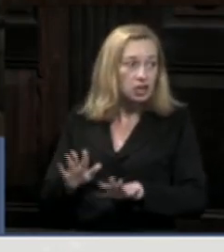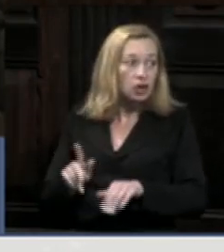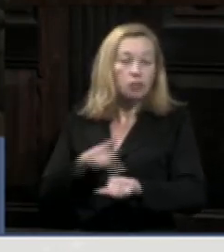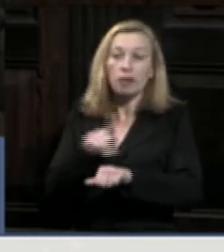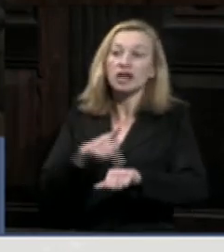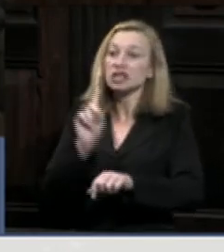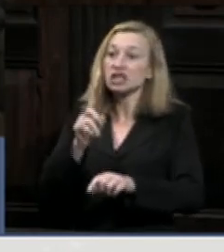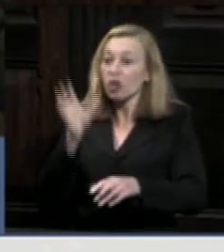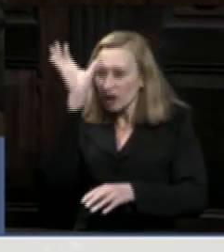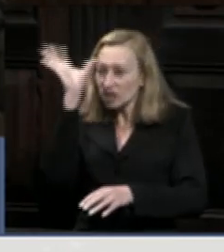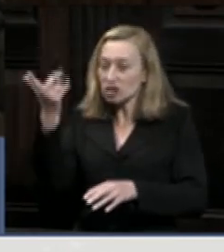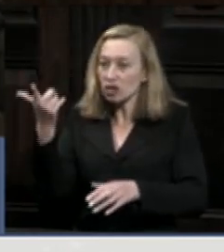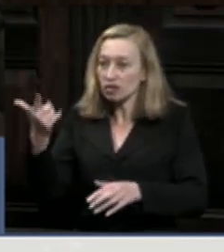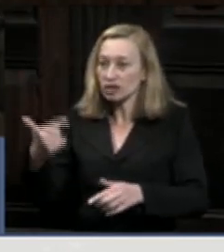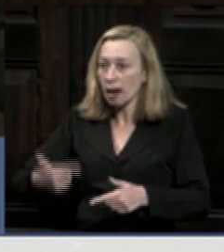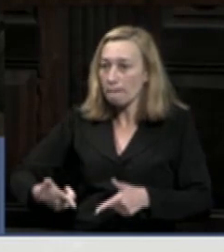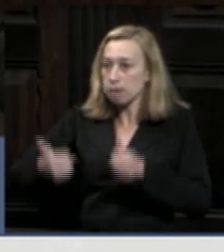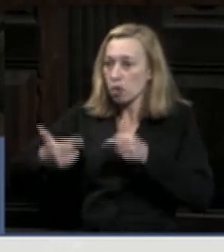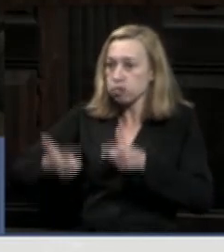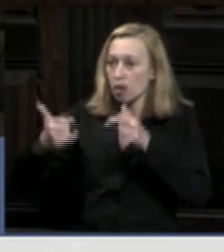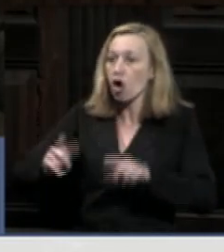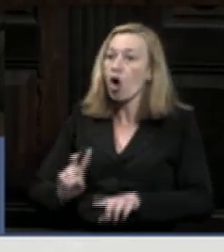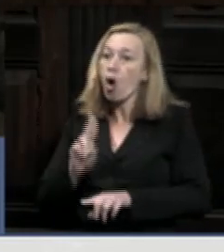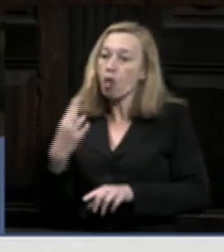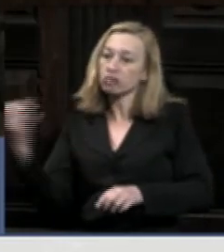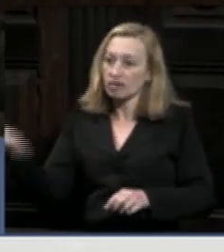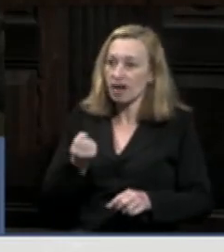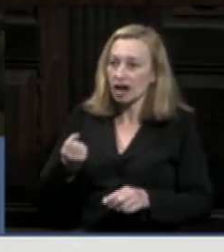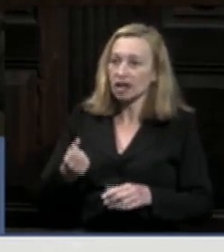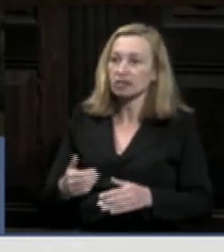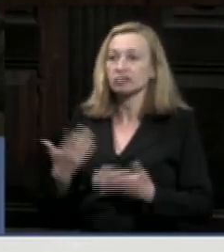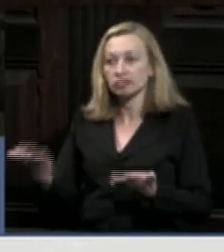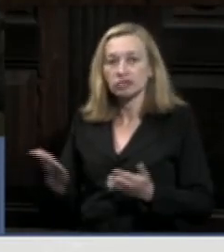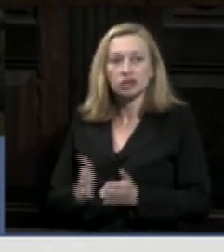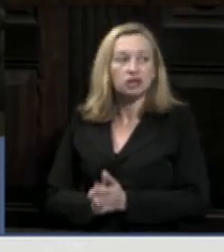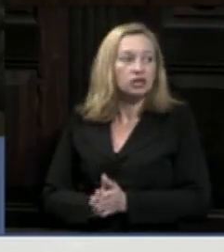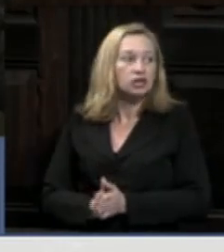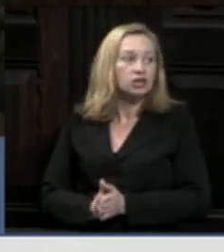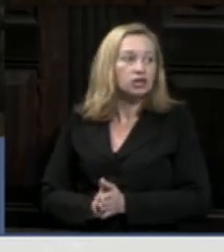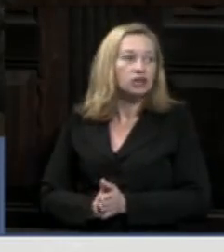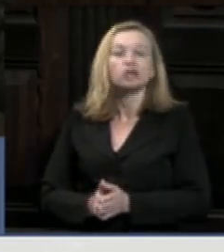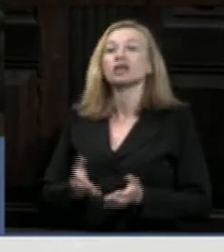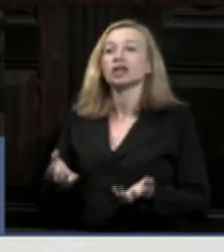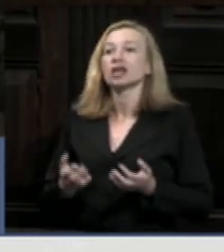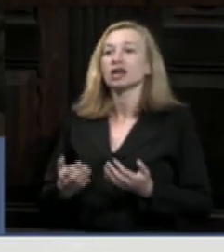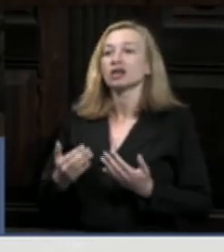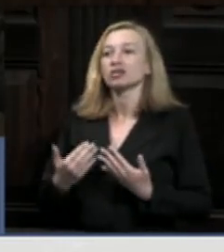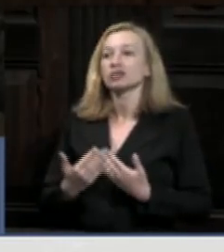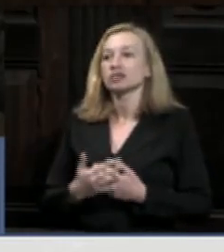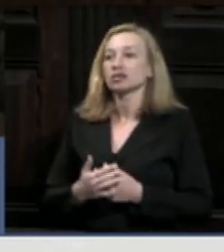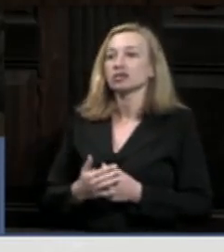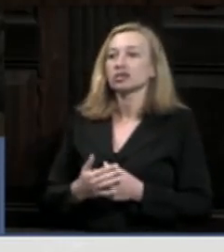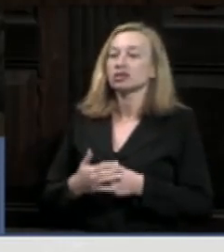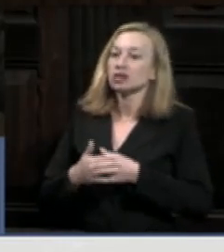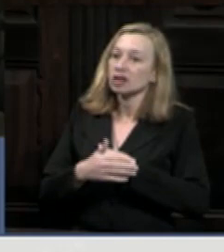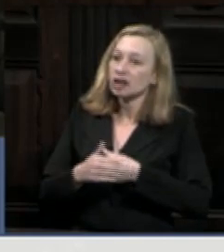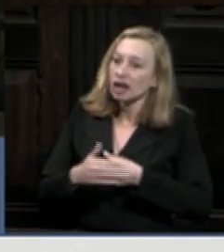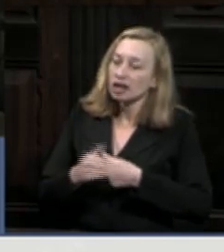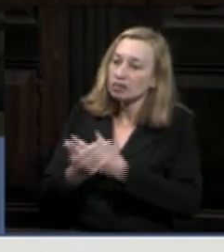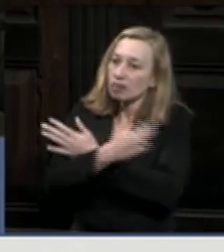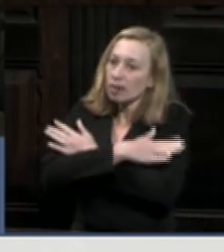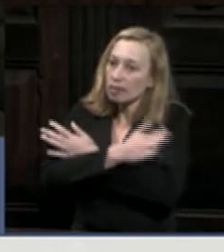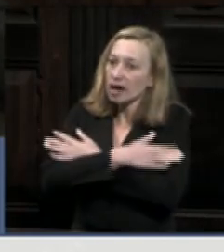bala nem na faca nossa solidariedade ao deputado estadual flávio bolsonaro solidário da solidariedade